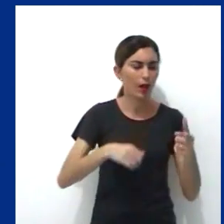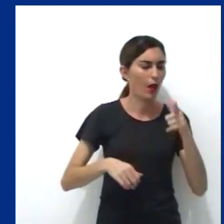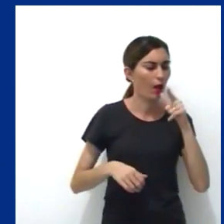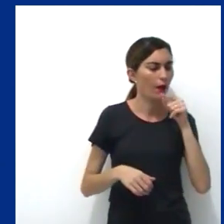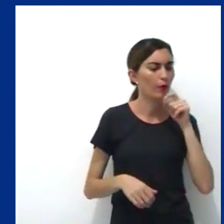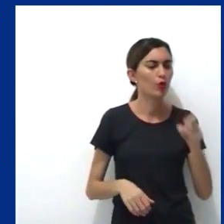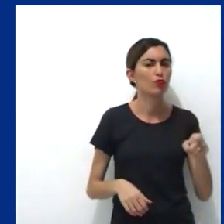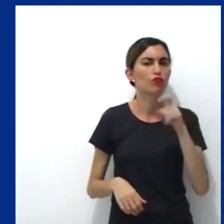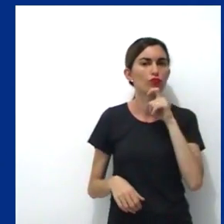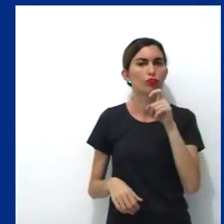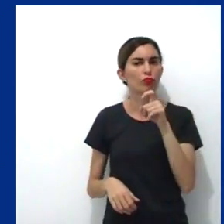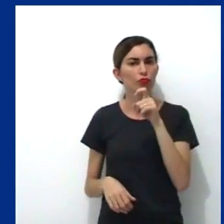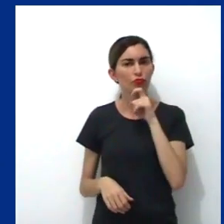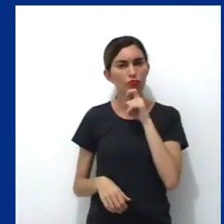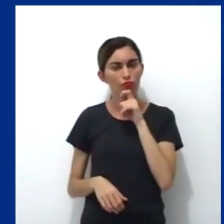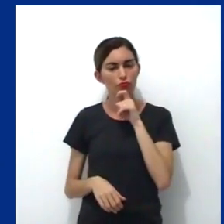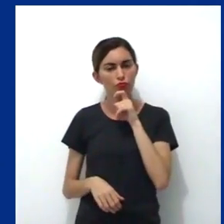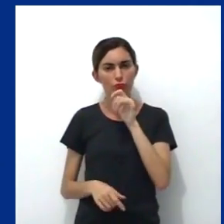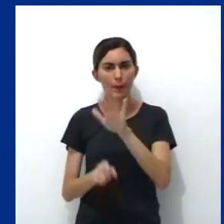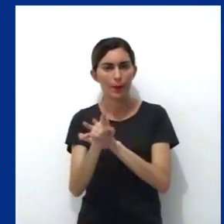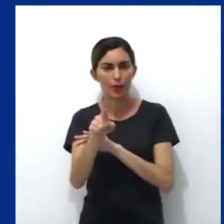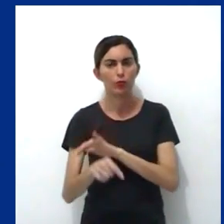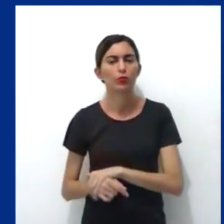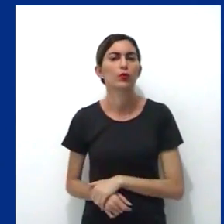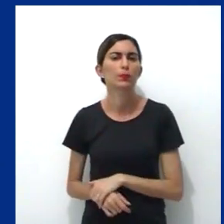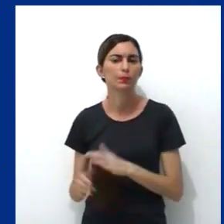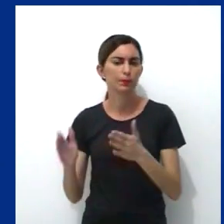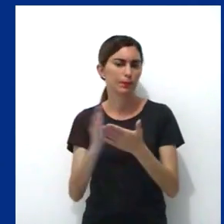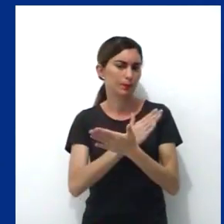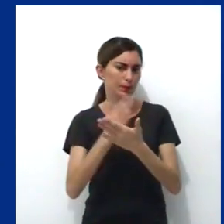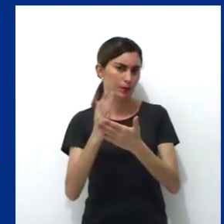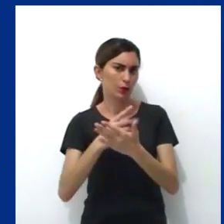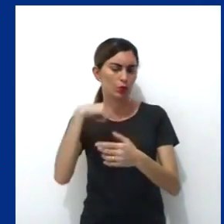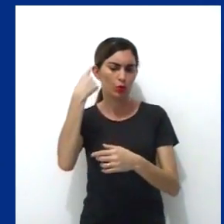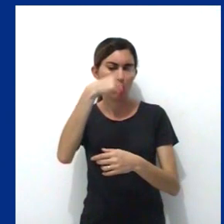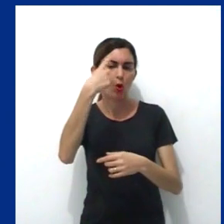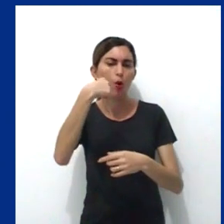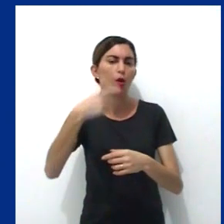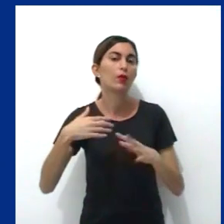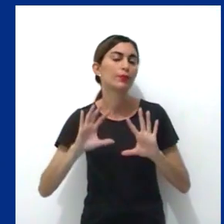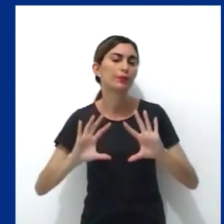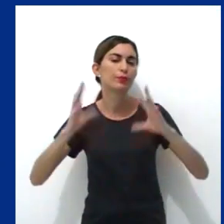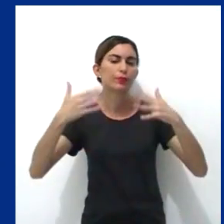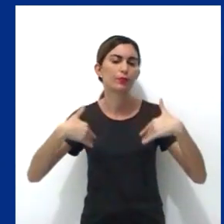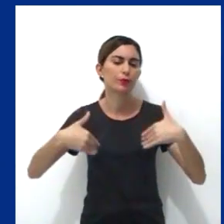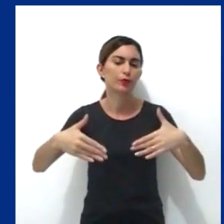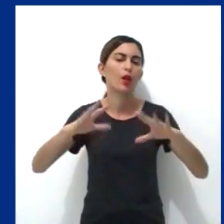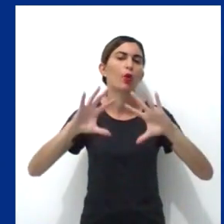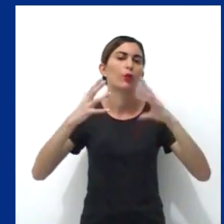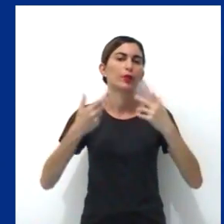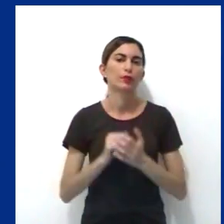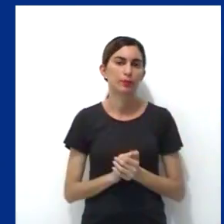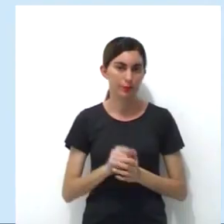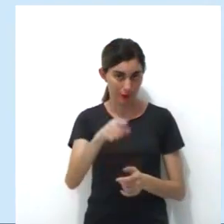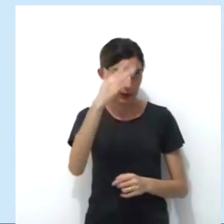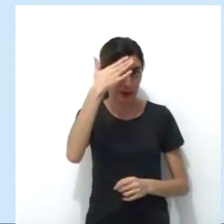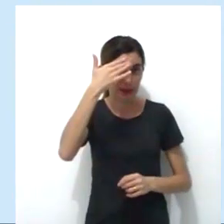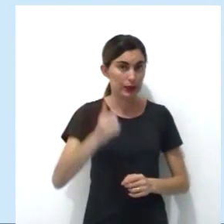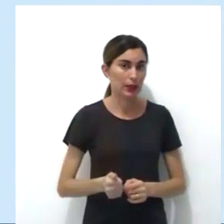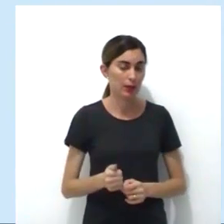sobre algumas situações do nosso cotidiano, relembrando ainda alguns exemplos de aulas anteriores, tá? Então, temos na